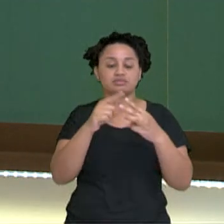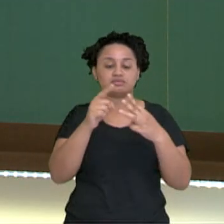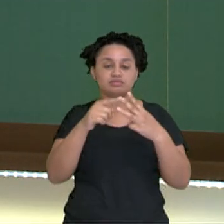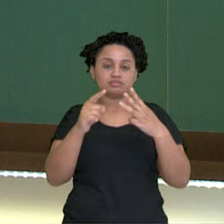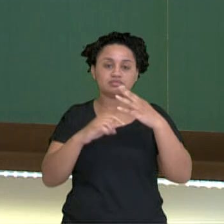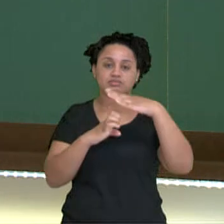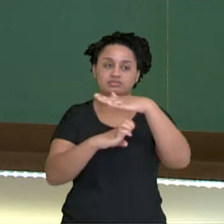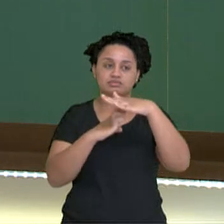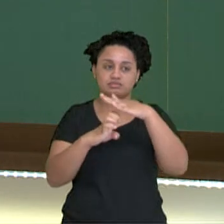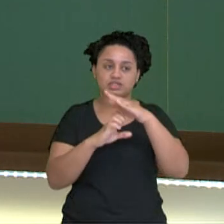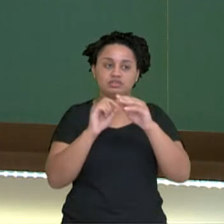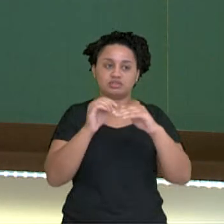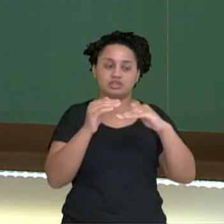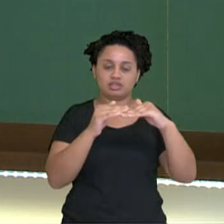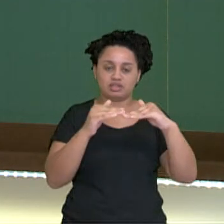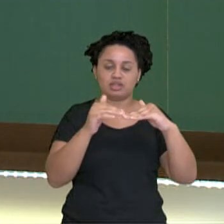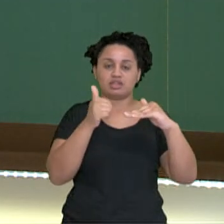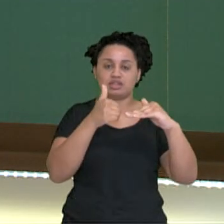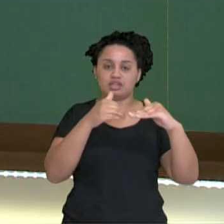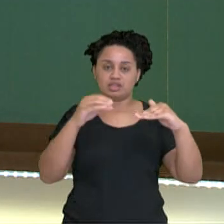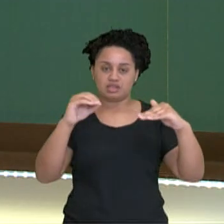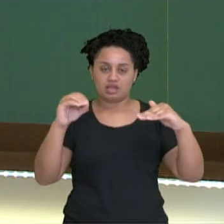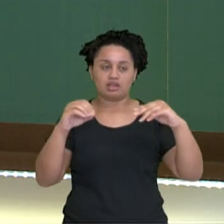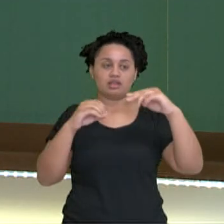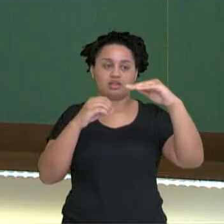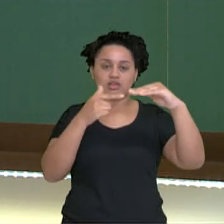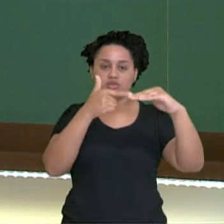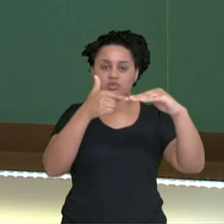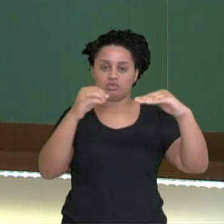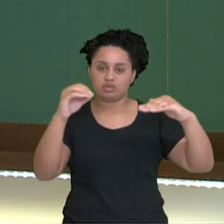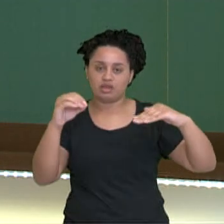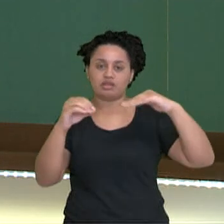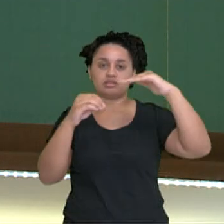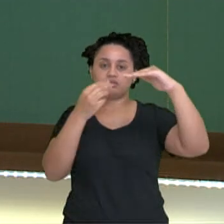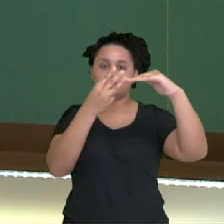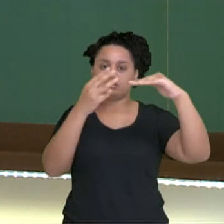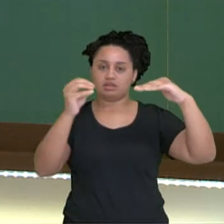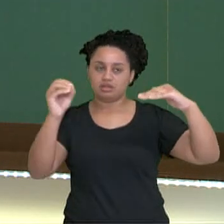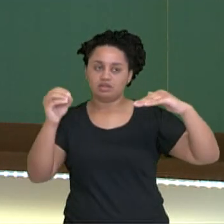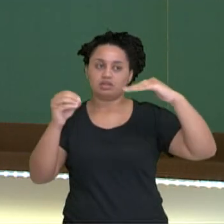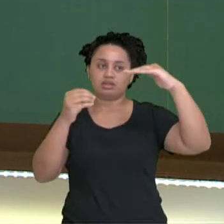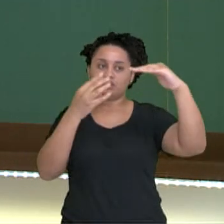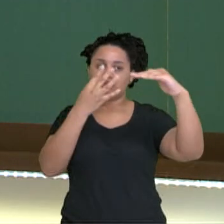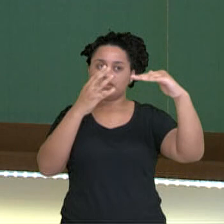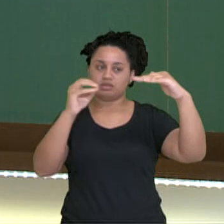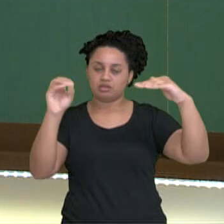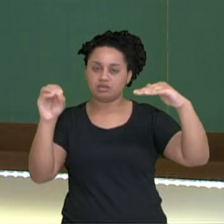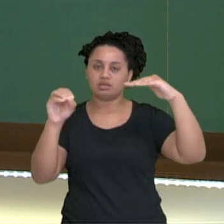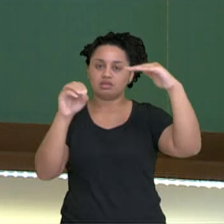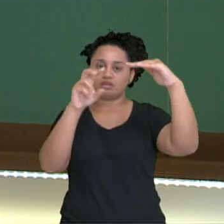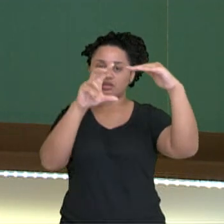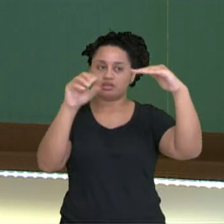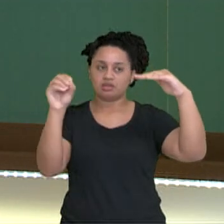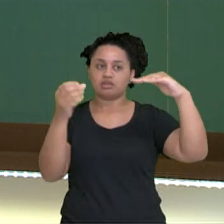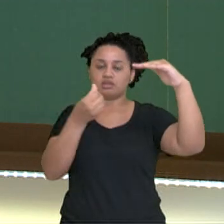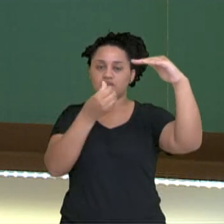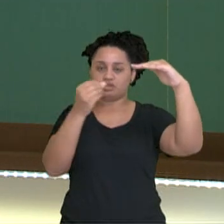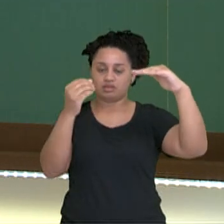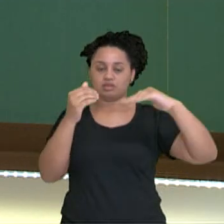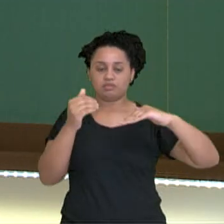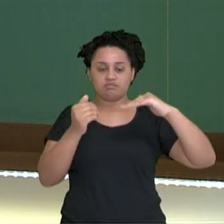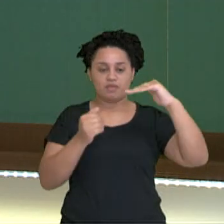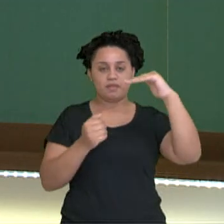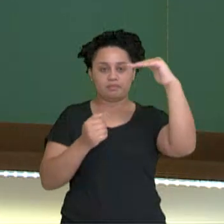que tem marcado nessa escala? 100, 200, 300, 400, 500, 600, na vertical. E os